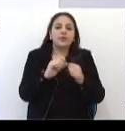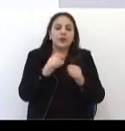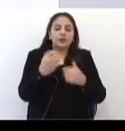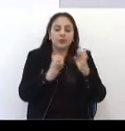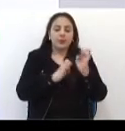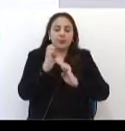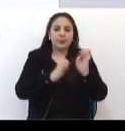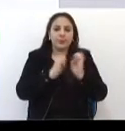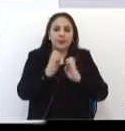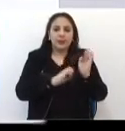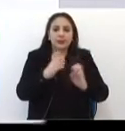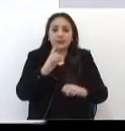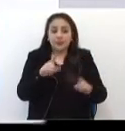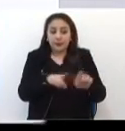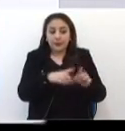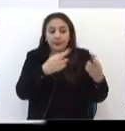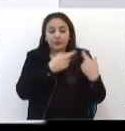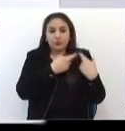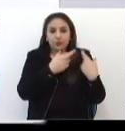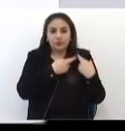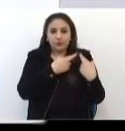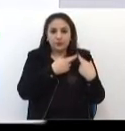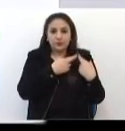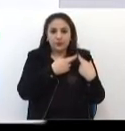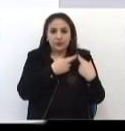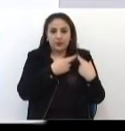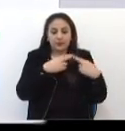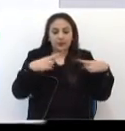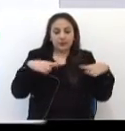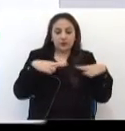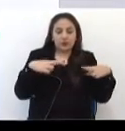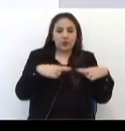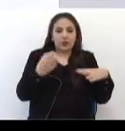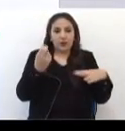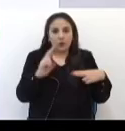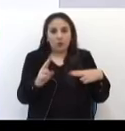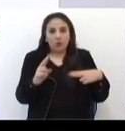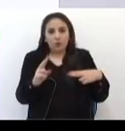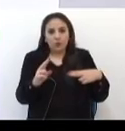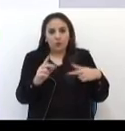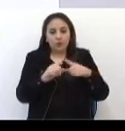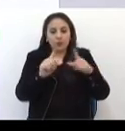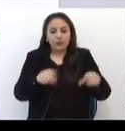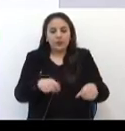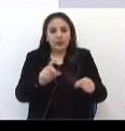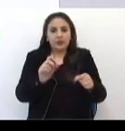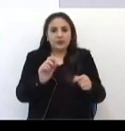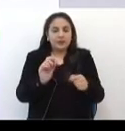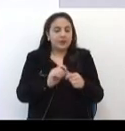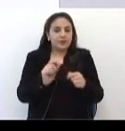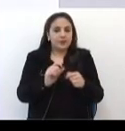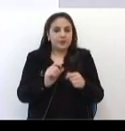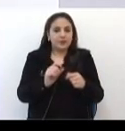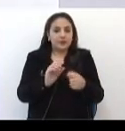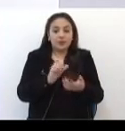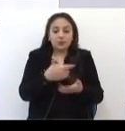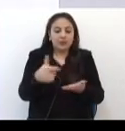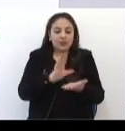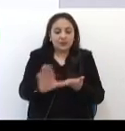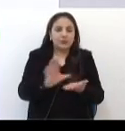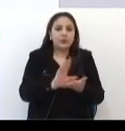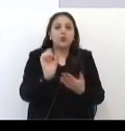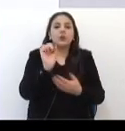leva uma empresa, tanto ela privada ou particular, sucatear sua frota? É não fazer investimentos. E o que leva a não